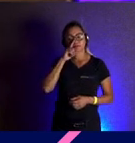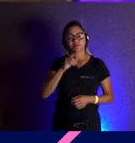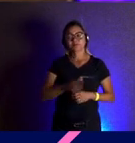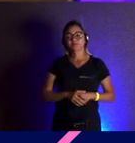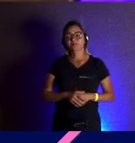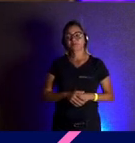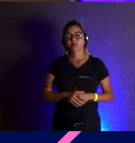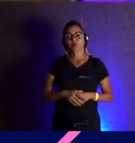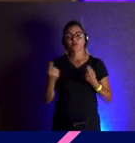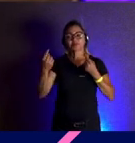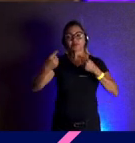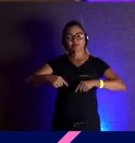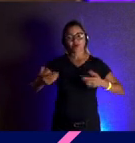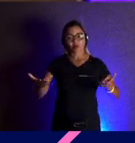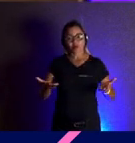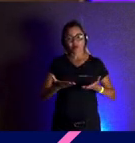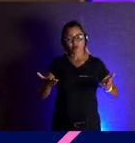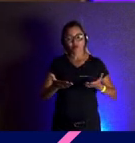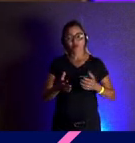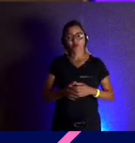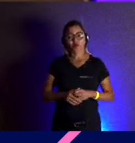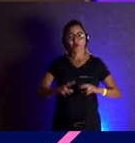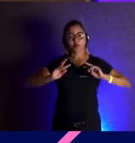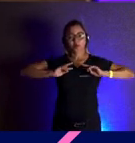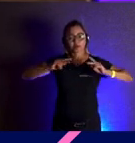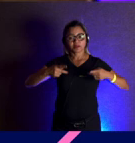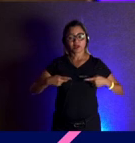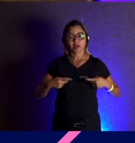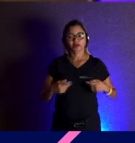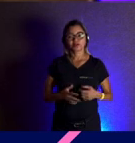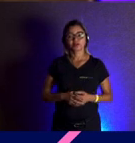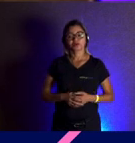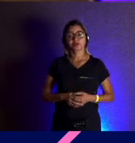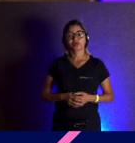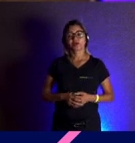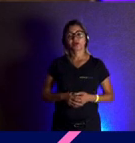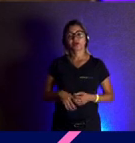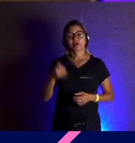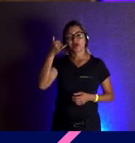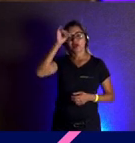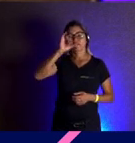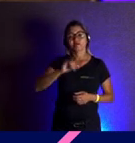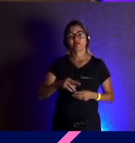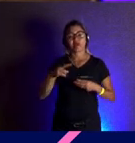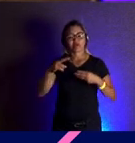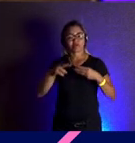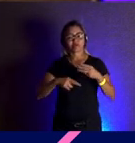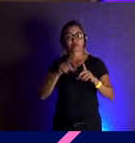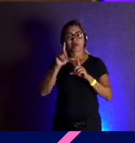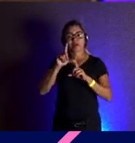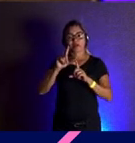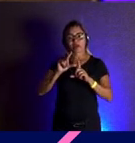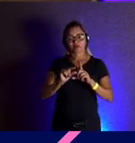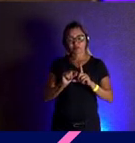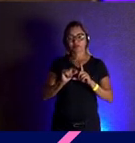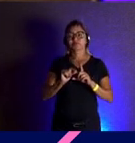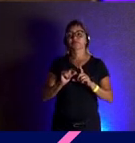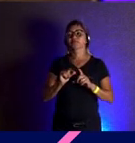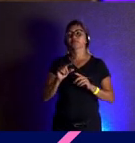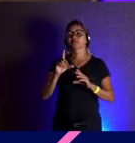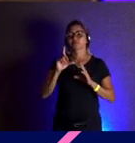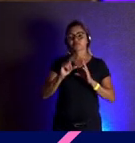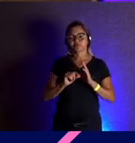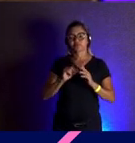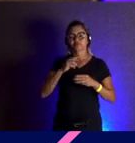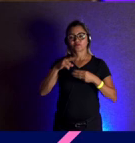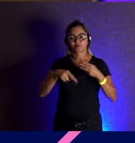é o desafio que a gente tem agora como humanidade, é cortar as erupções, renovar com o que a gente puder, e